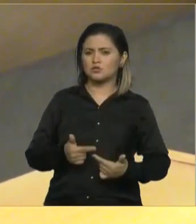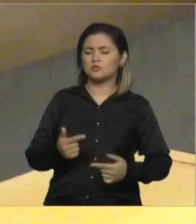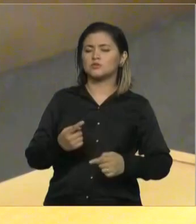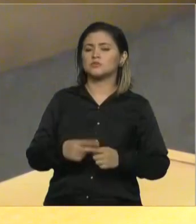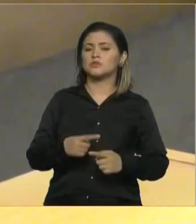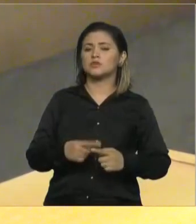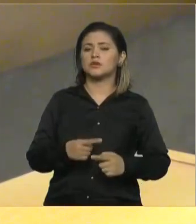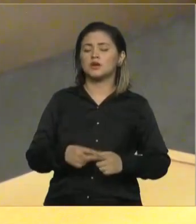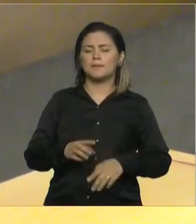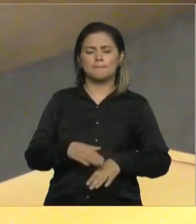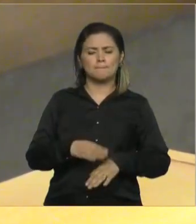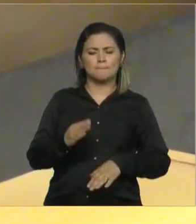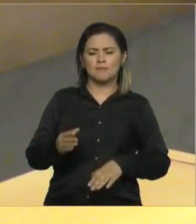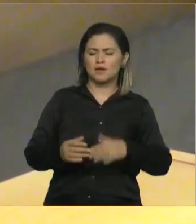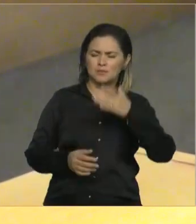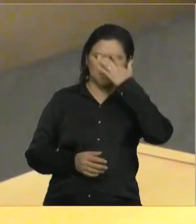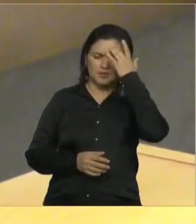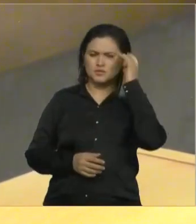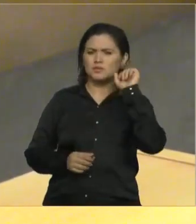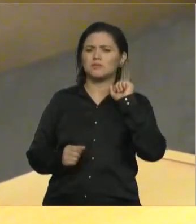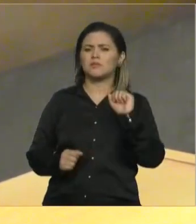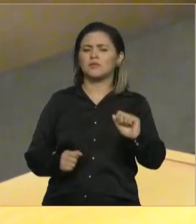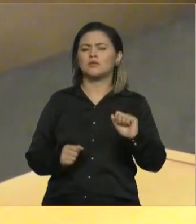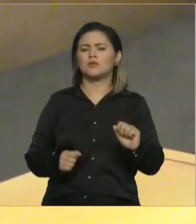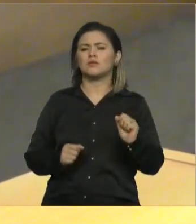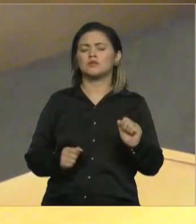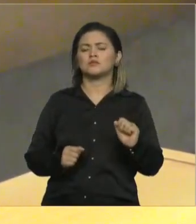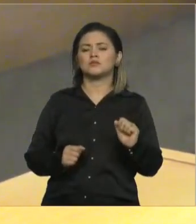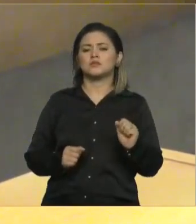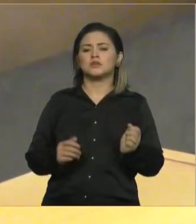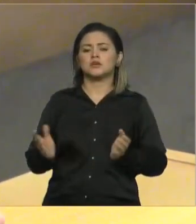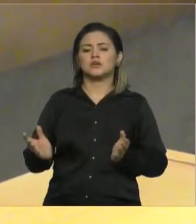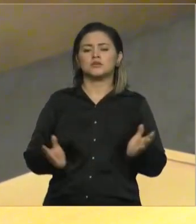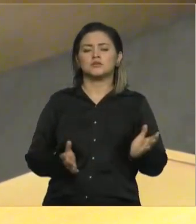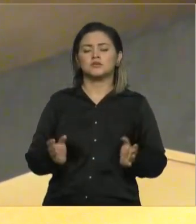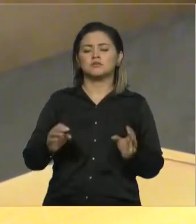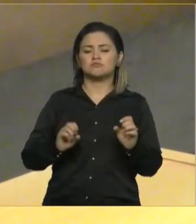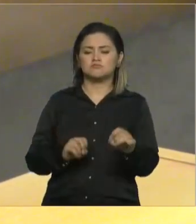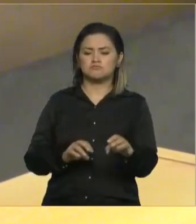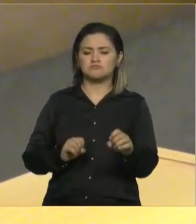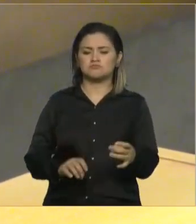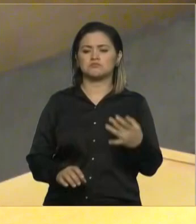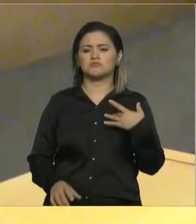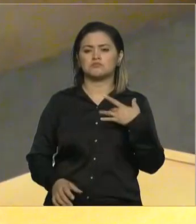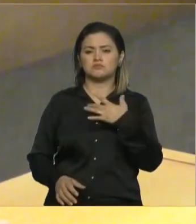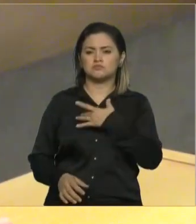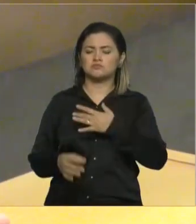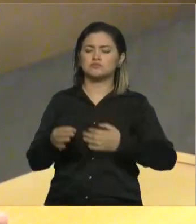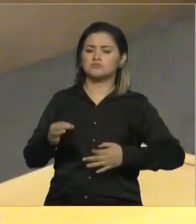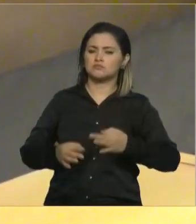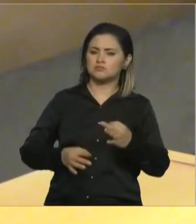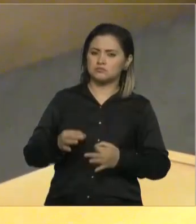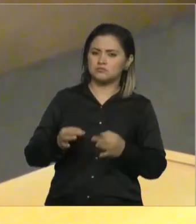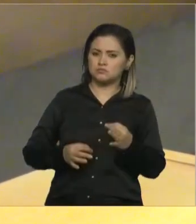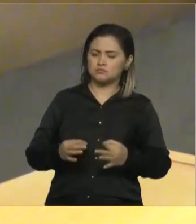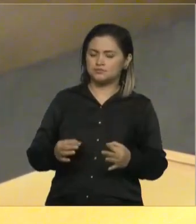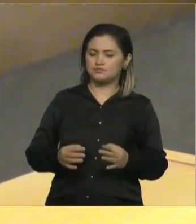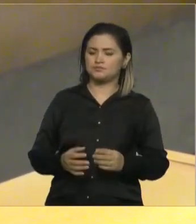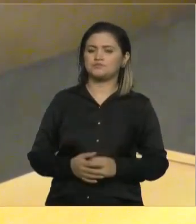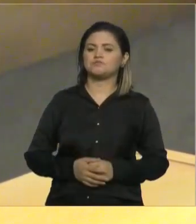possam ter acesso à educação, possam ter acesso à saúde, possam ter acesso à justiça. E é um trabalho